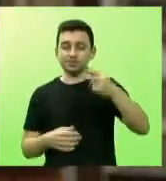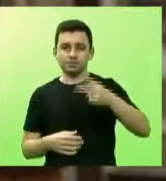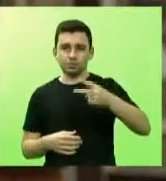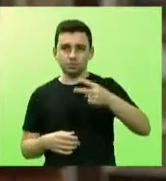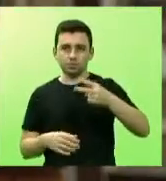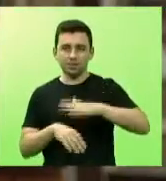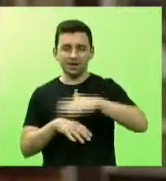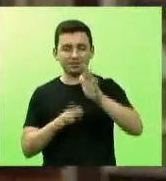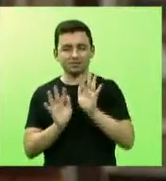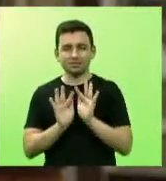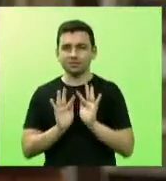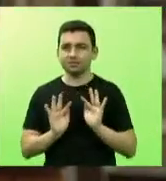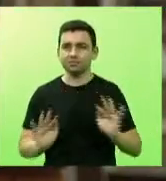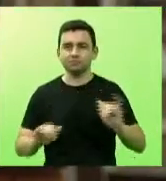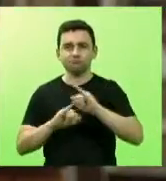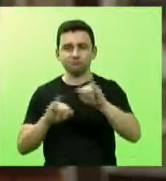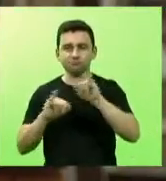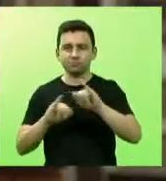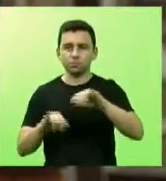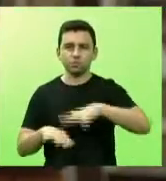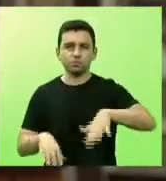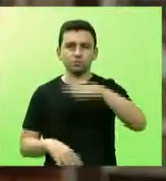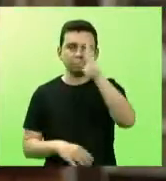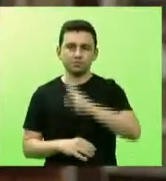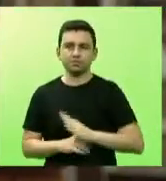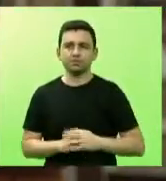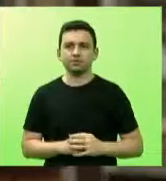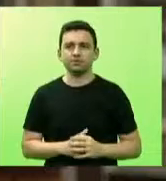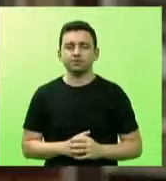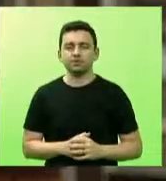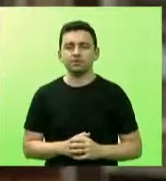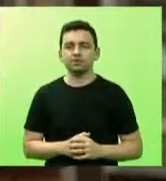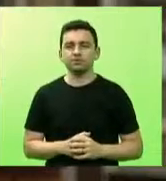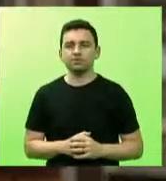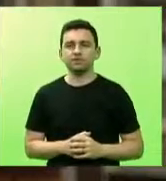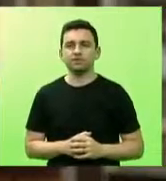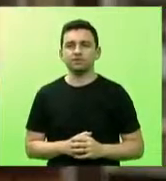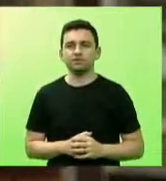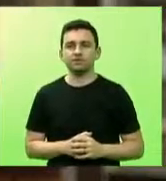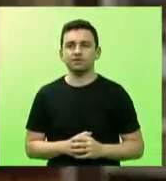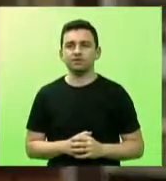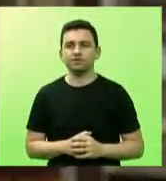campanha mais modesta do território nacional foi a minha. Bom,